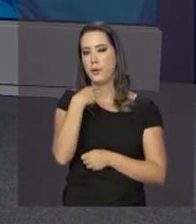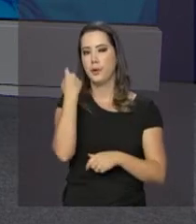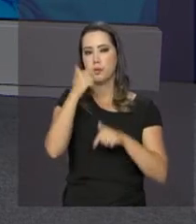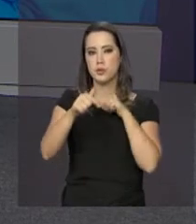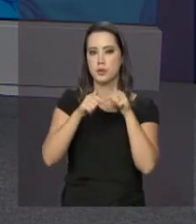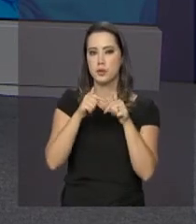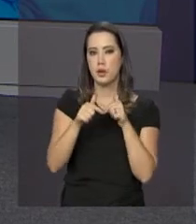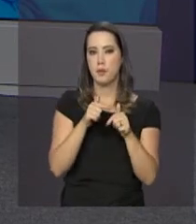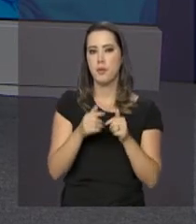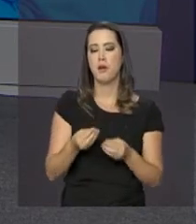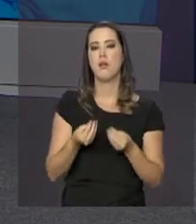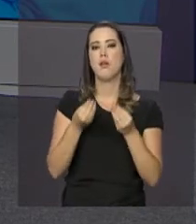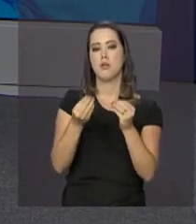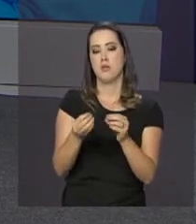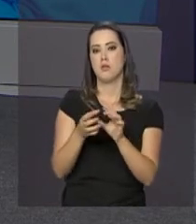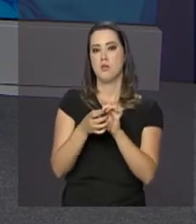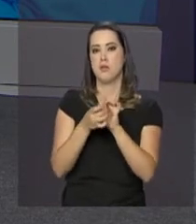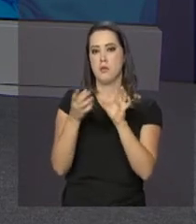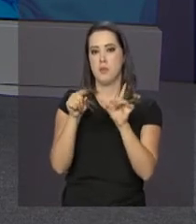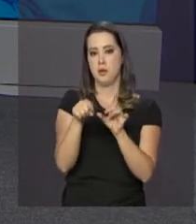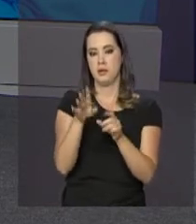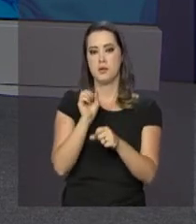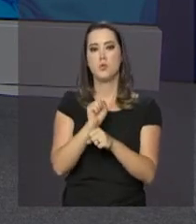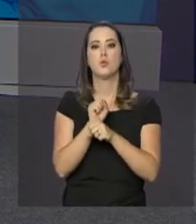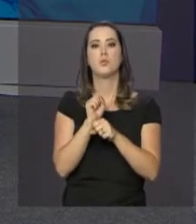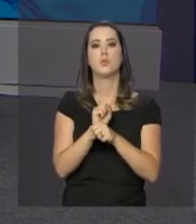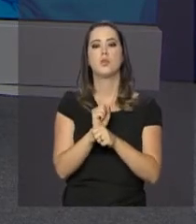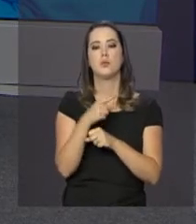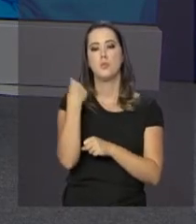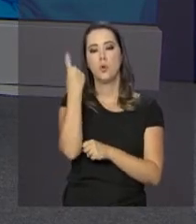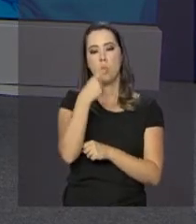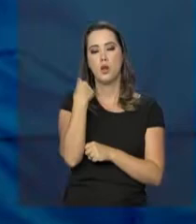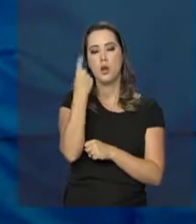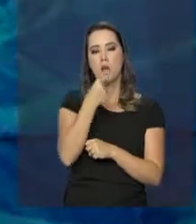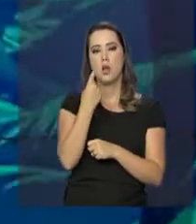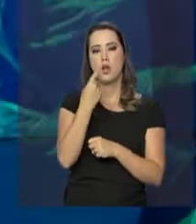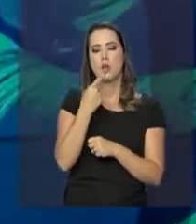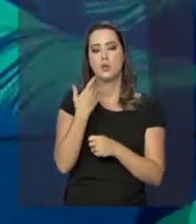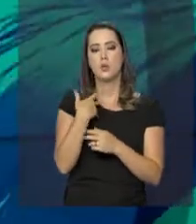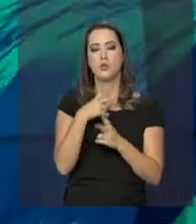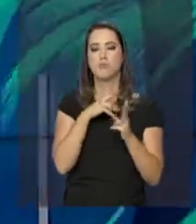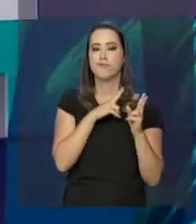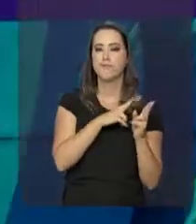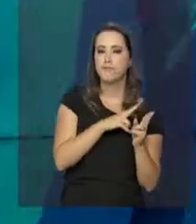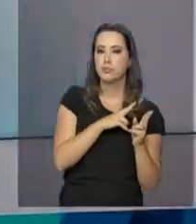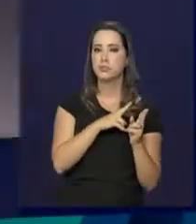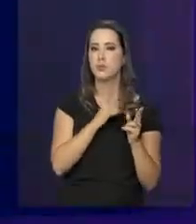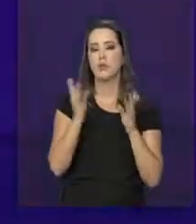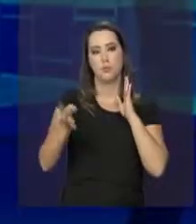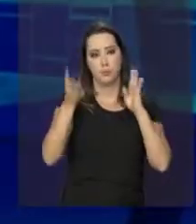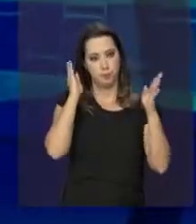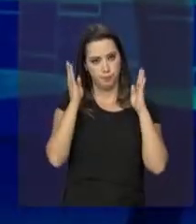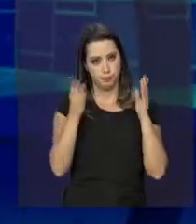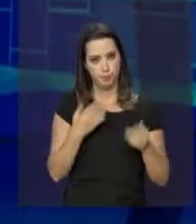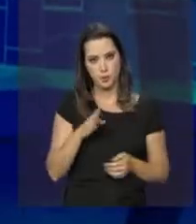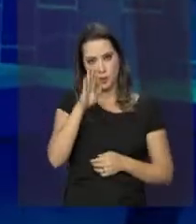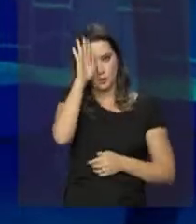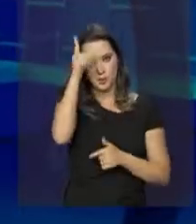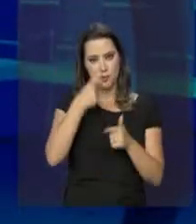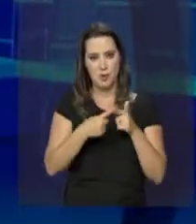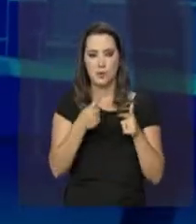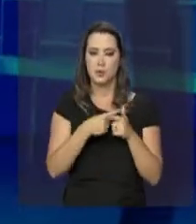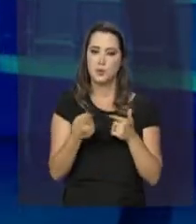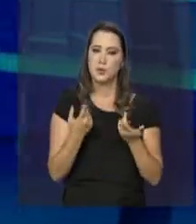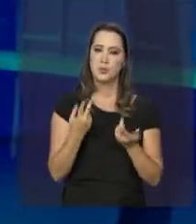trabalho ea concessão de pausas de descanso os caminhoneiros o principal problema encontrado pela fiscalização foi justamente o